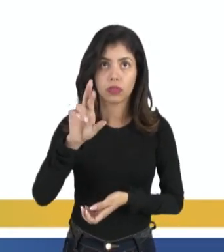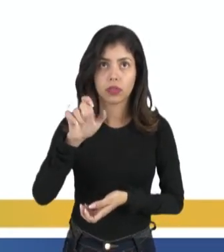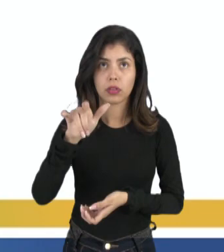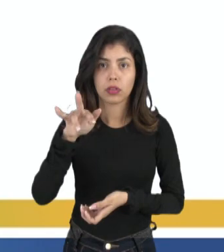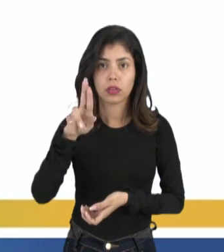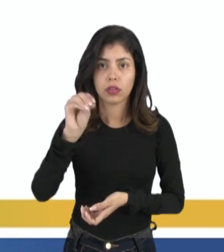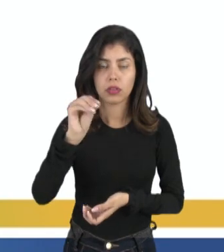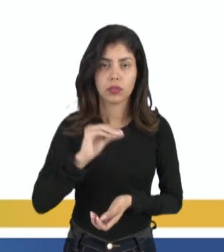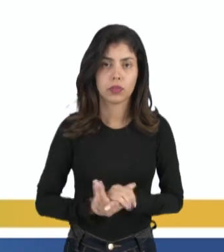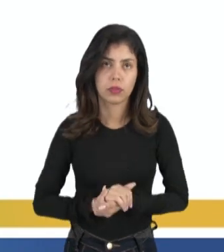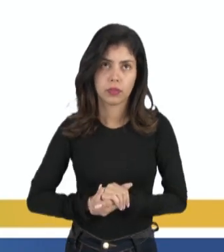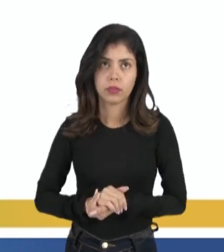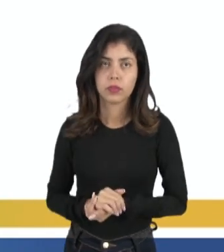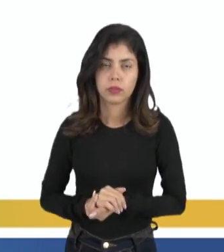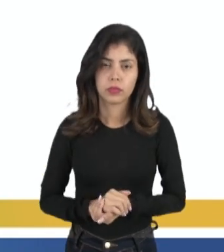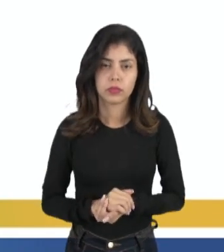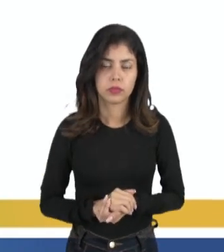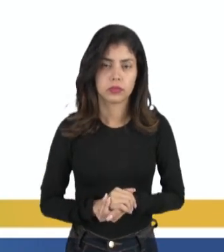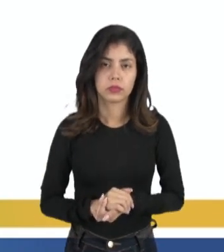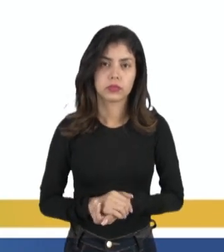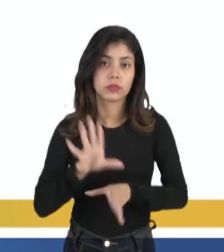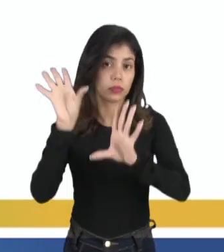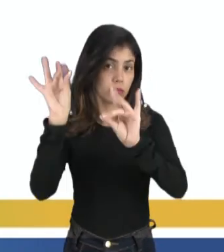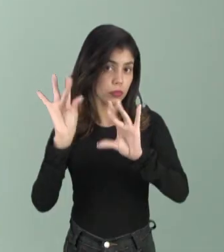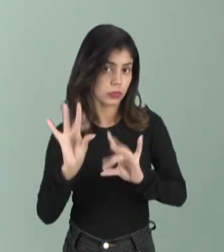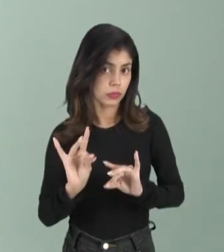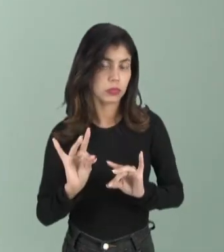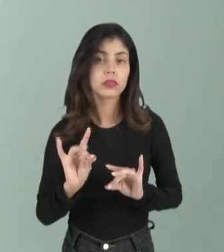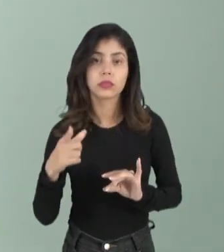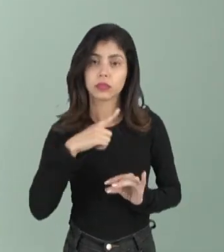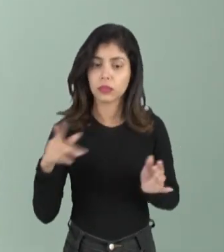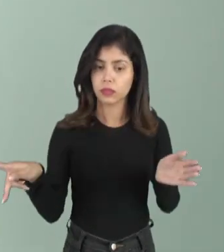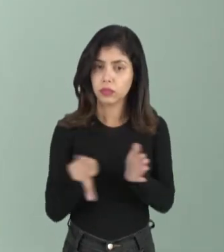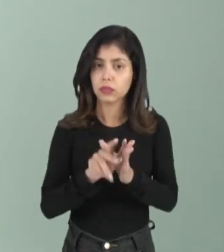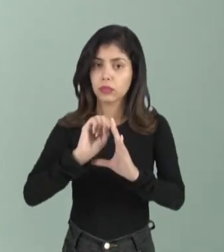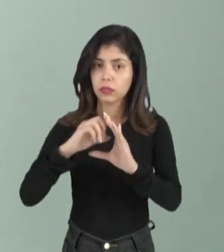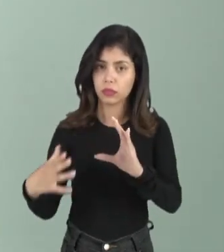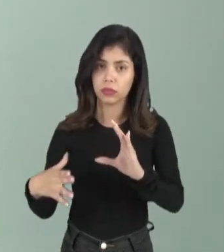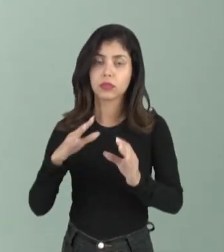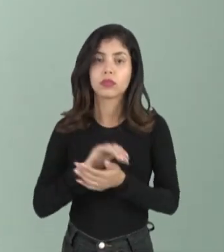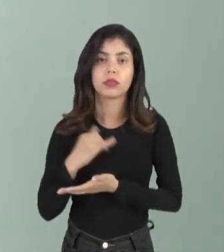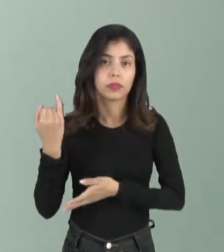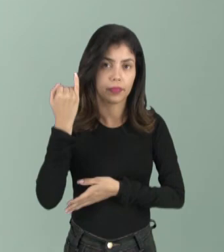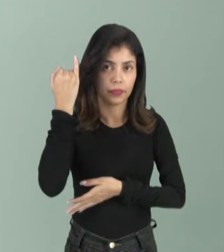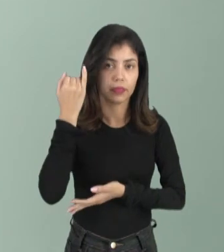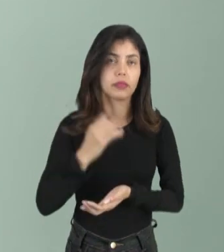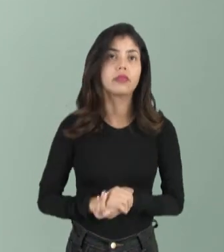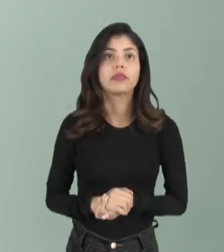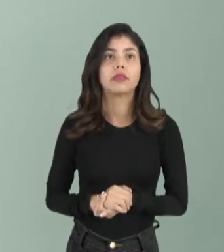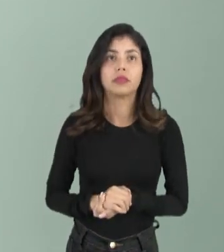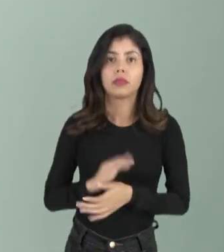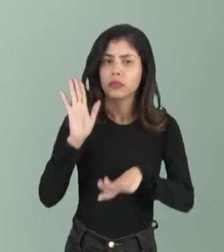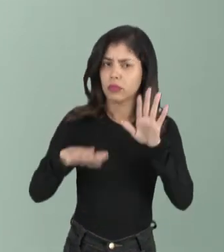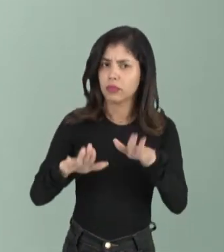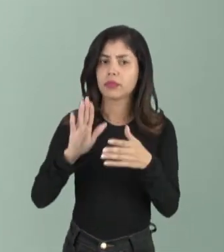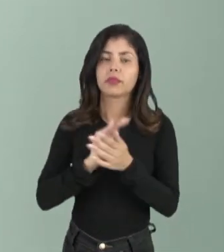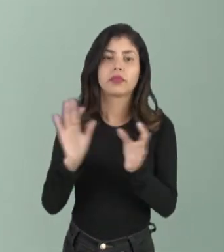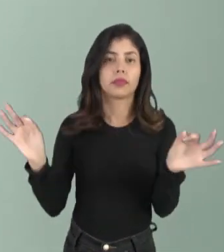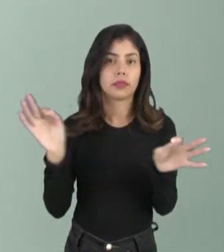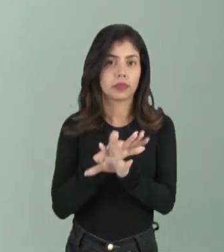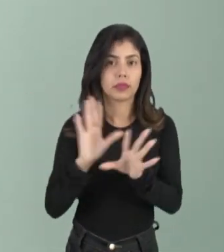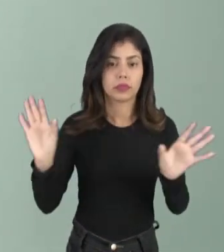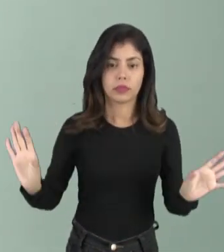características do surrealismo é cada um tem suas características específicas e às vezes